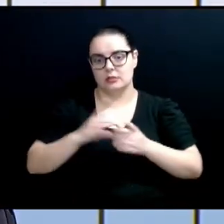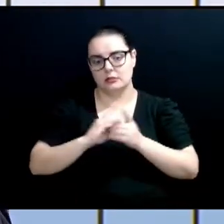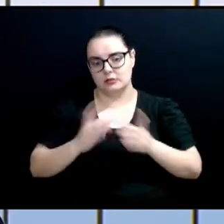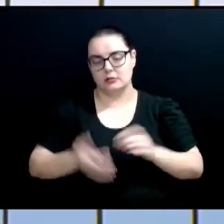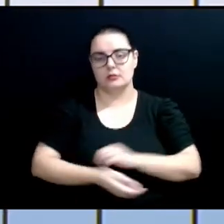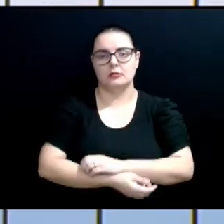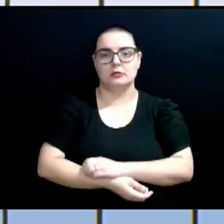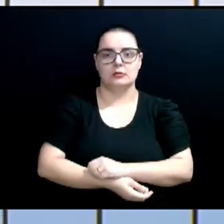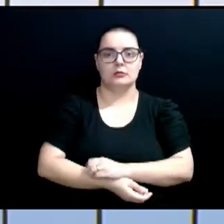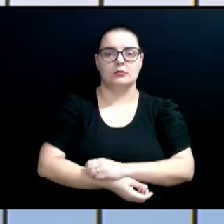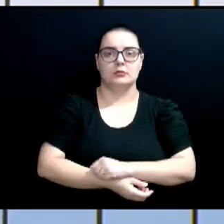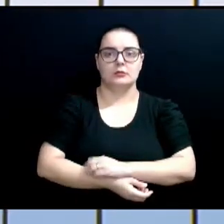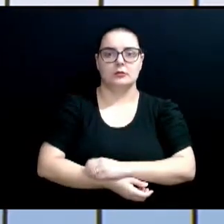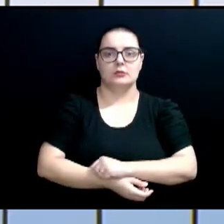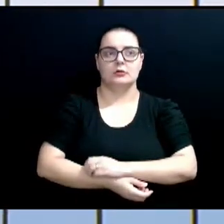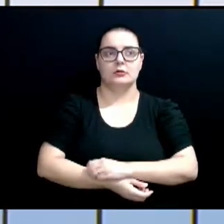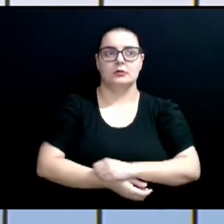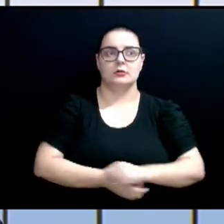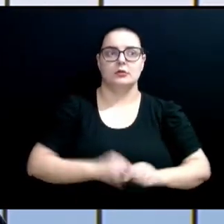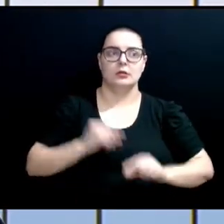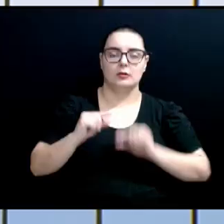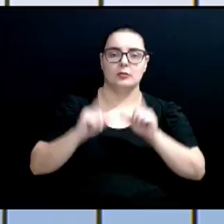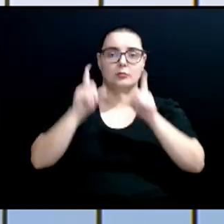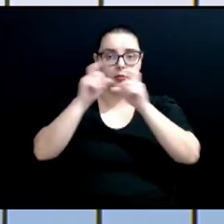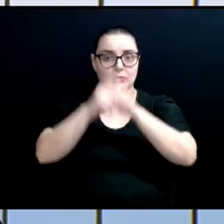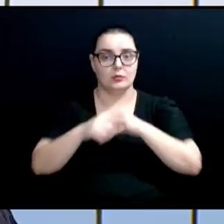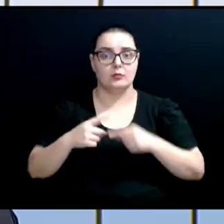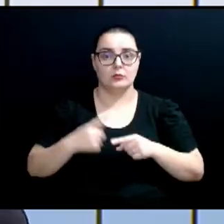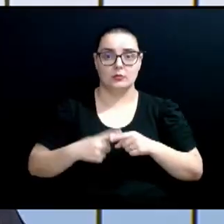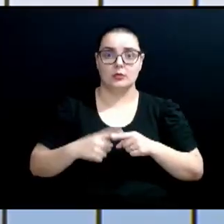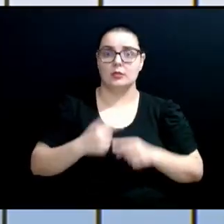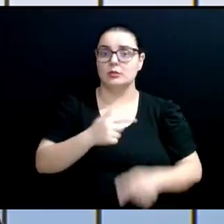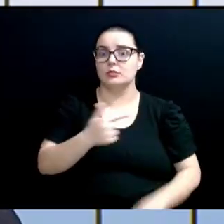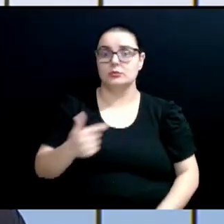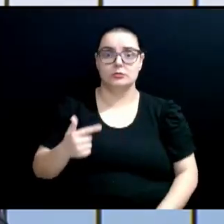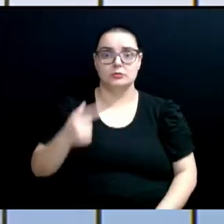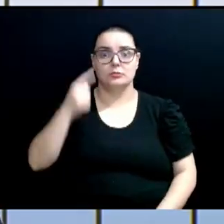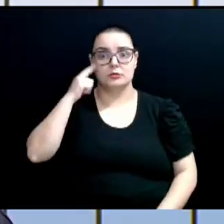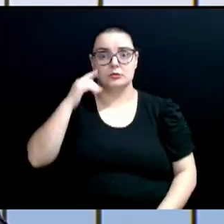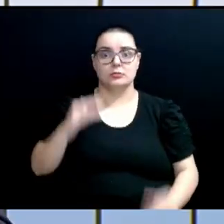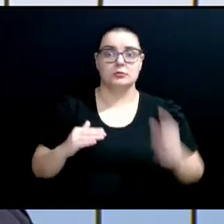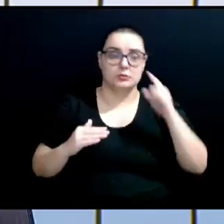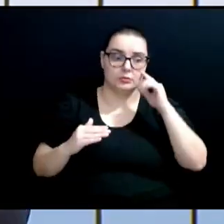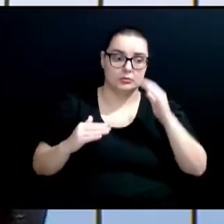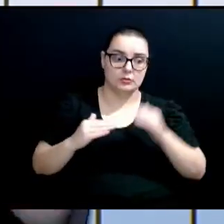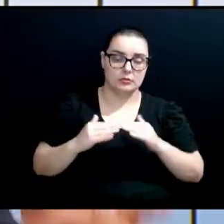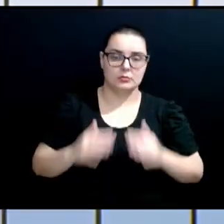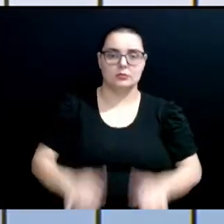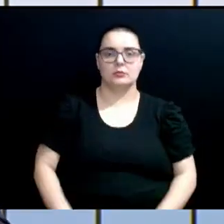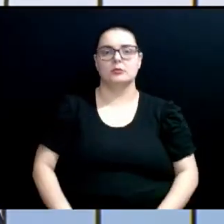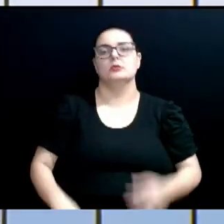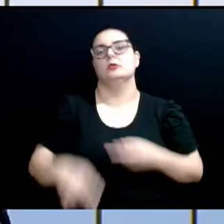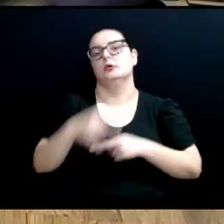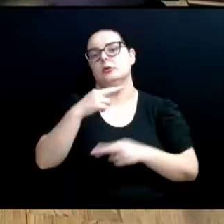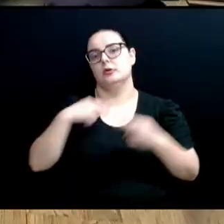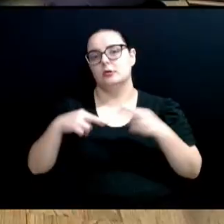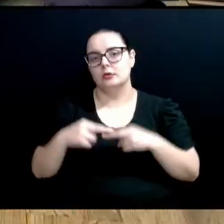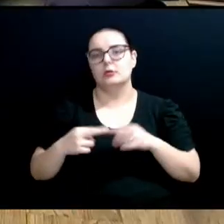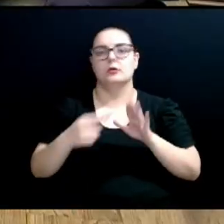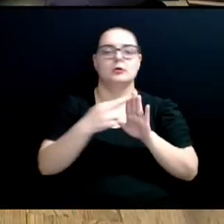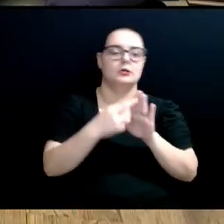pouco delicado, justamente porque não há um consenso, até mesmo em relação às regras